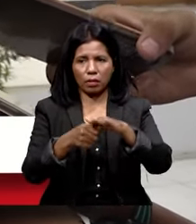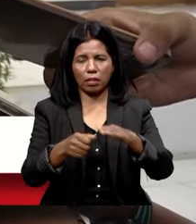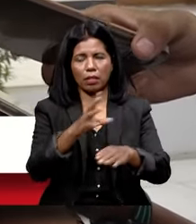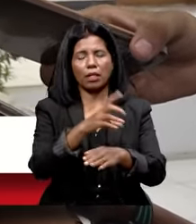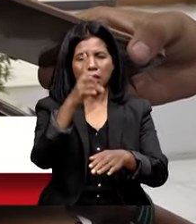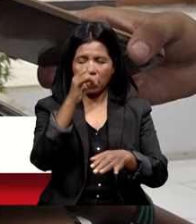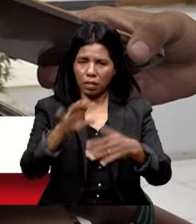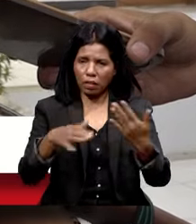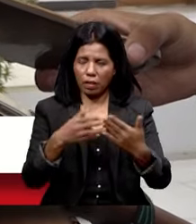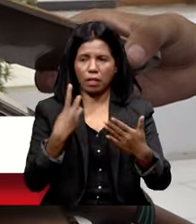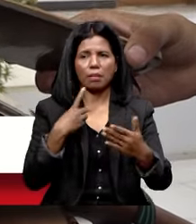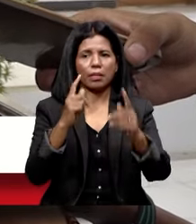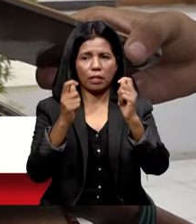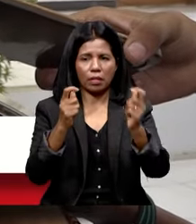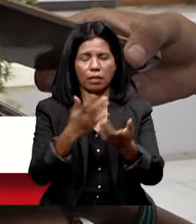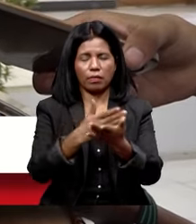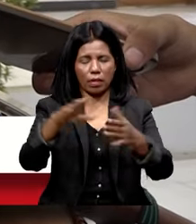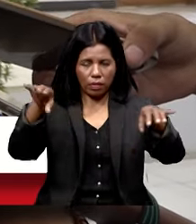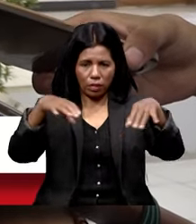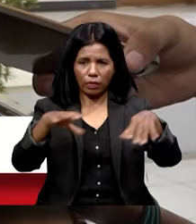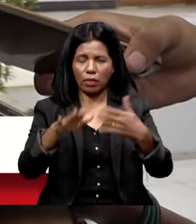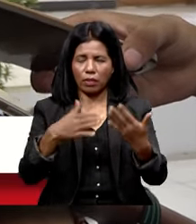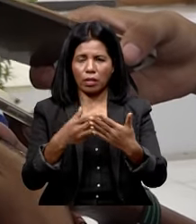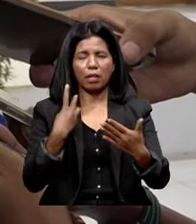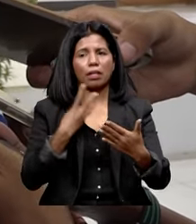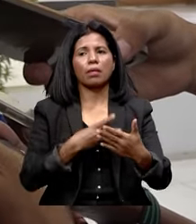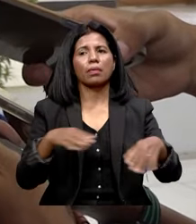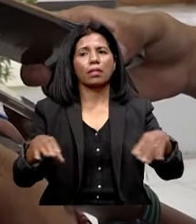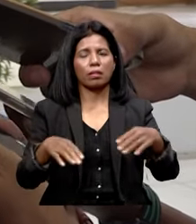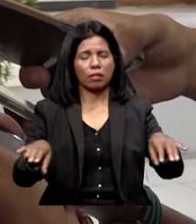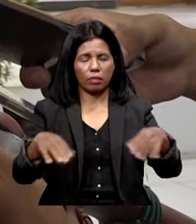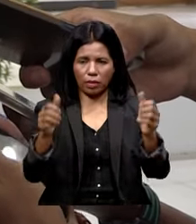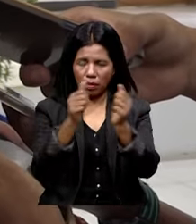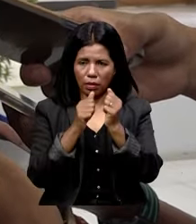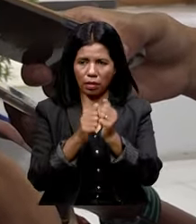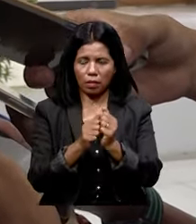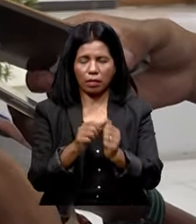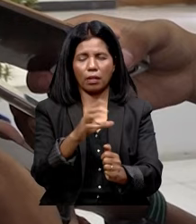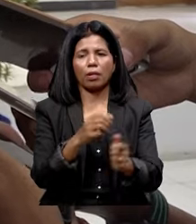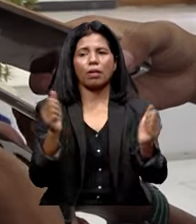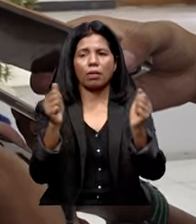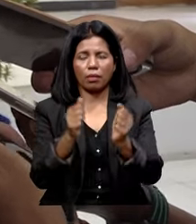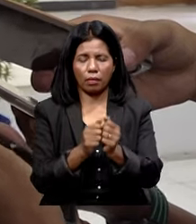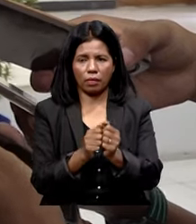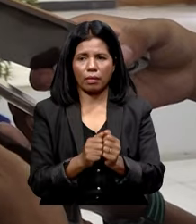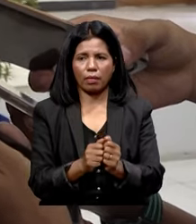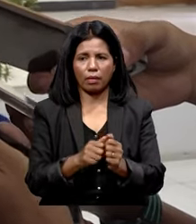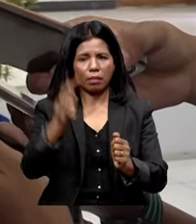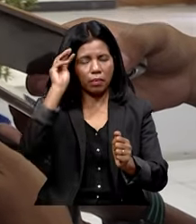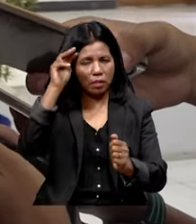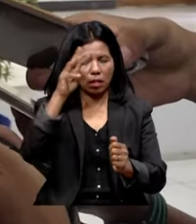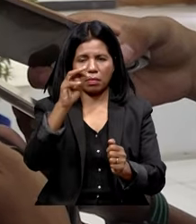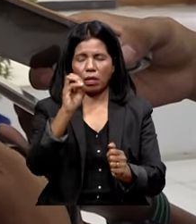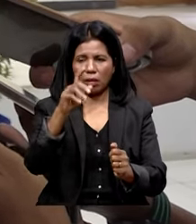lá, ami tenta melhorar sistema né, ami serviço em cooperação, em coordenação com o Ministério de Obras